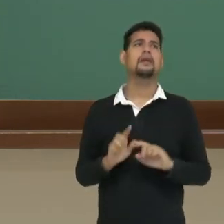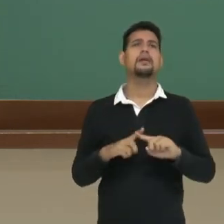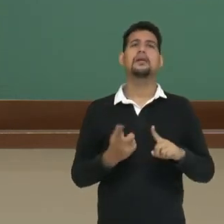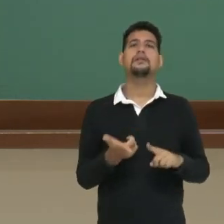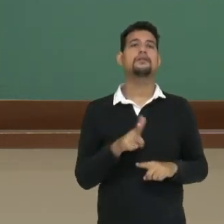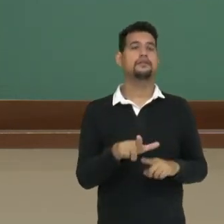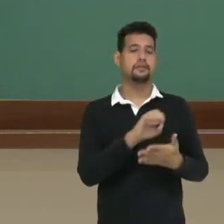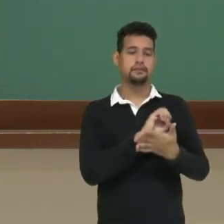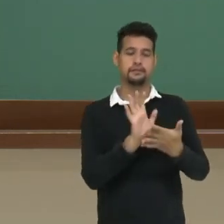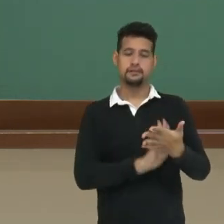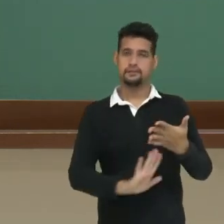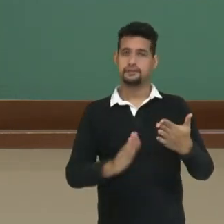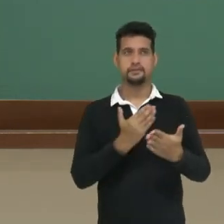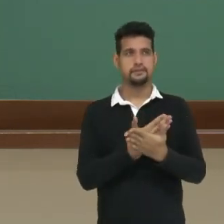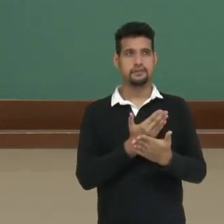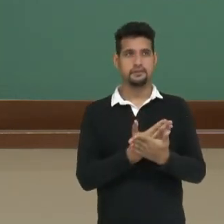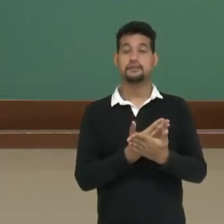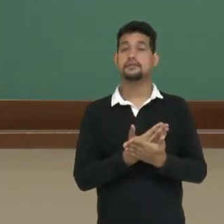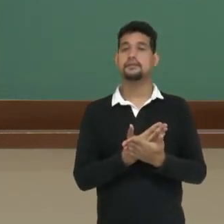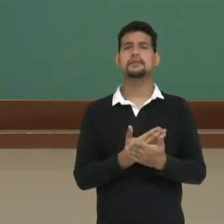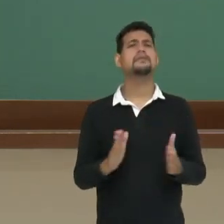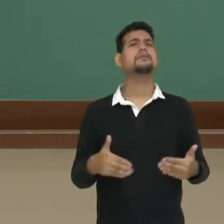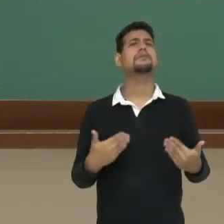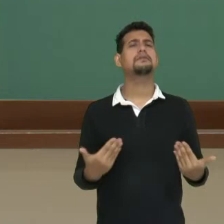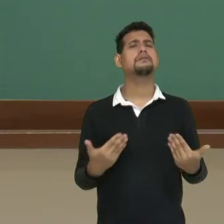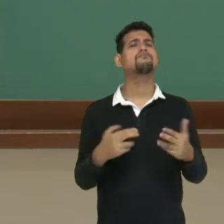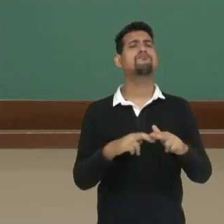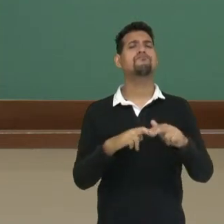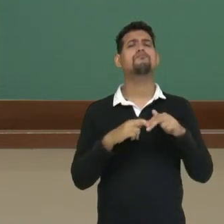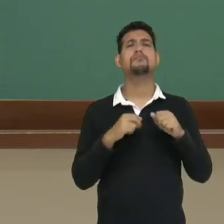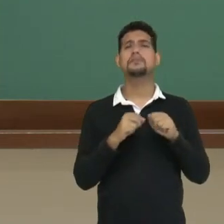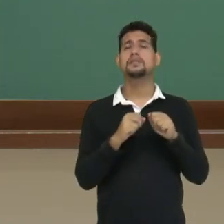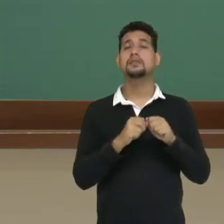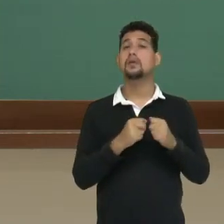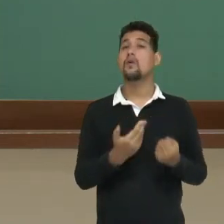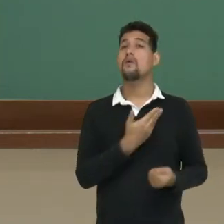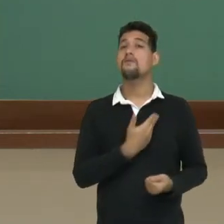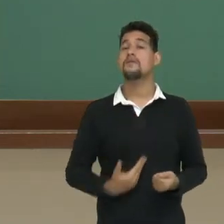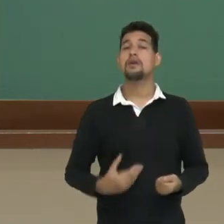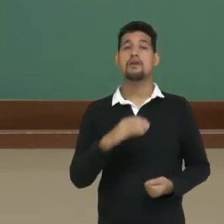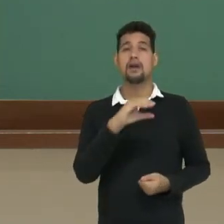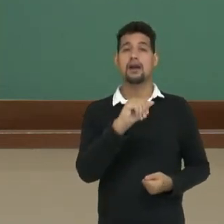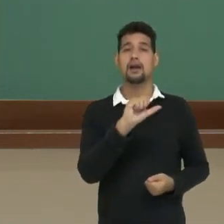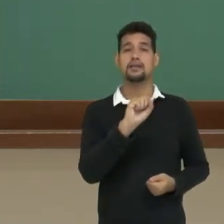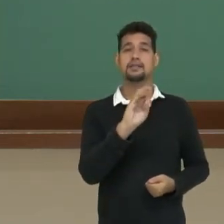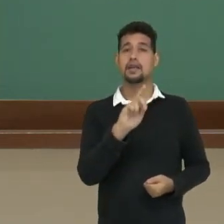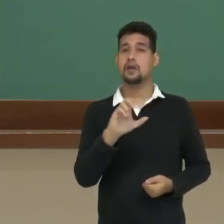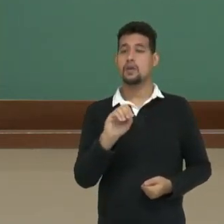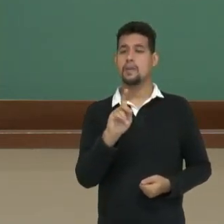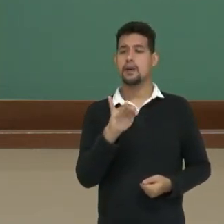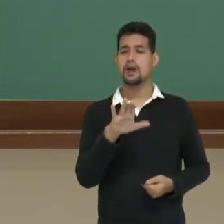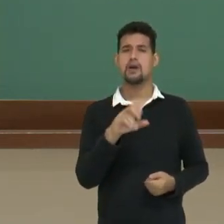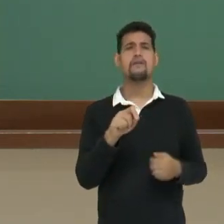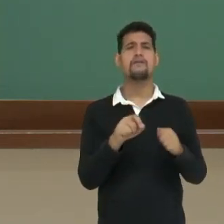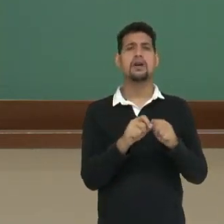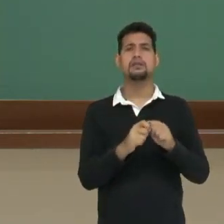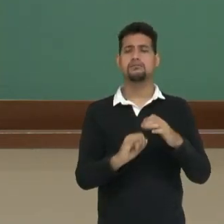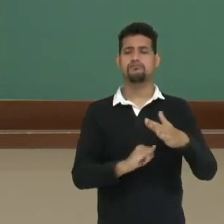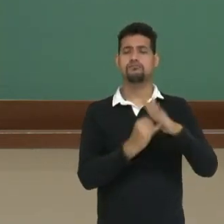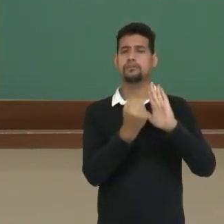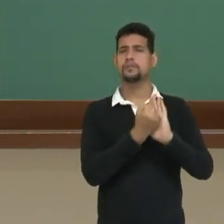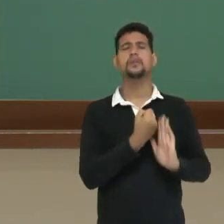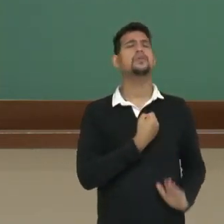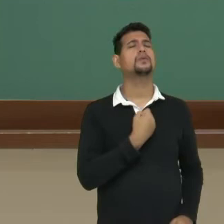mais um exercício então da aula. Quais motivos levaram o governo Castelo Branco a estabelecer o Ato Institucional